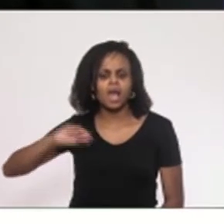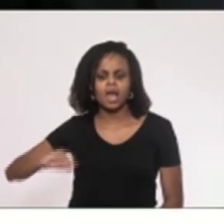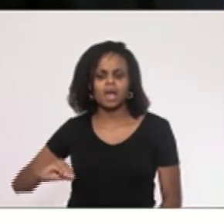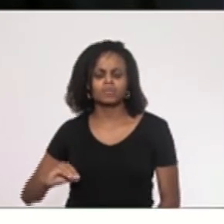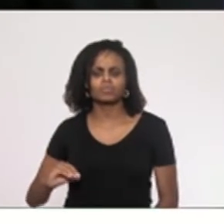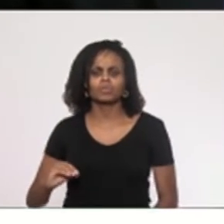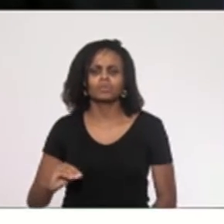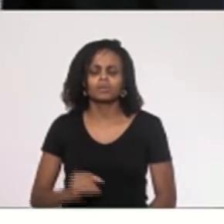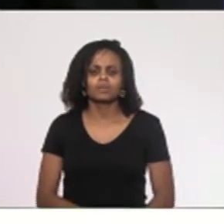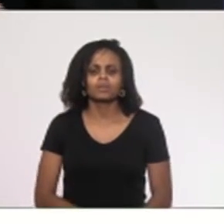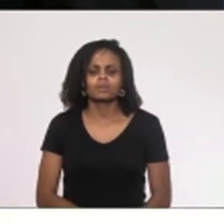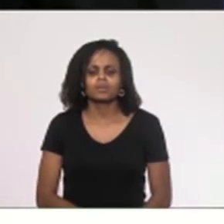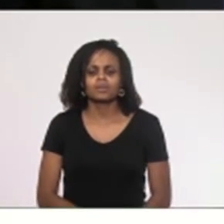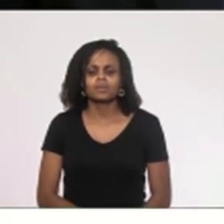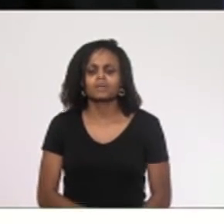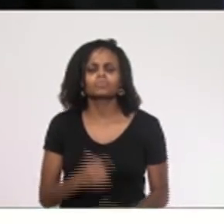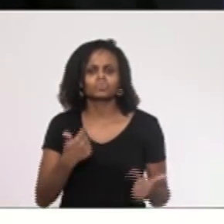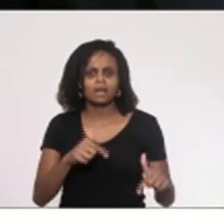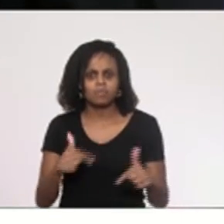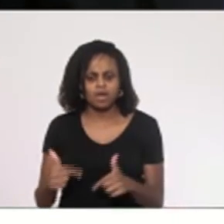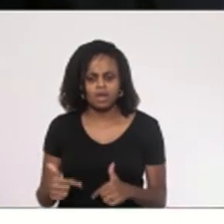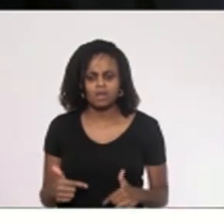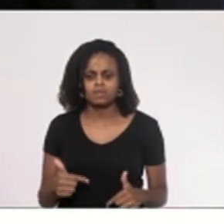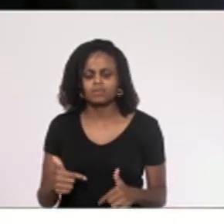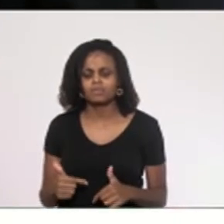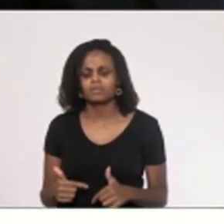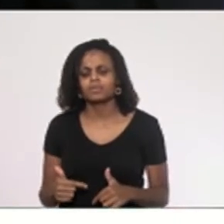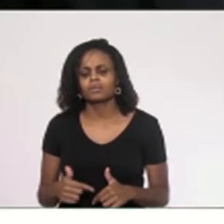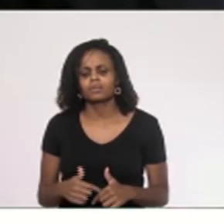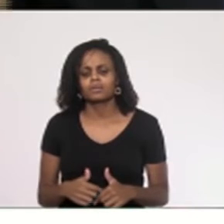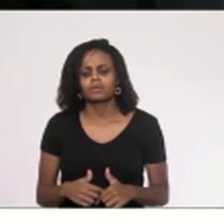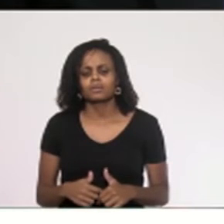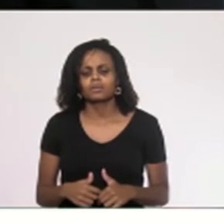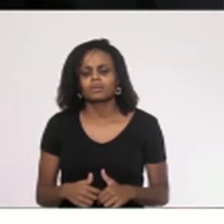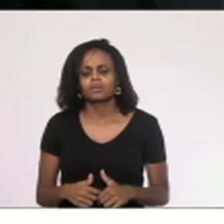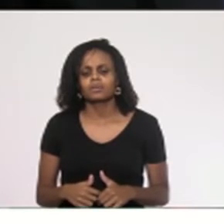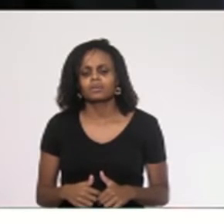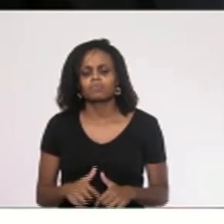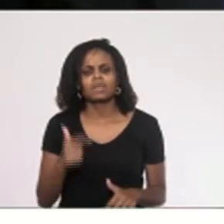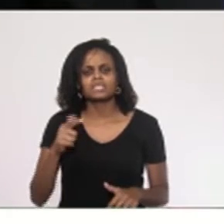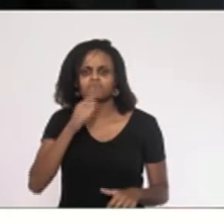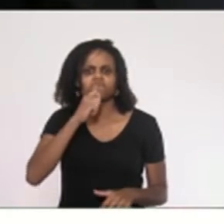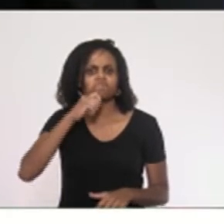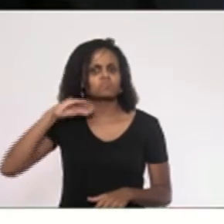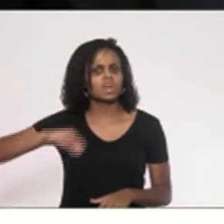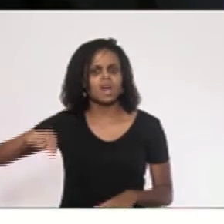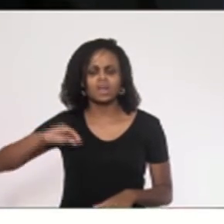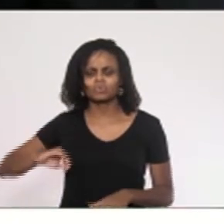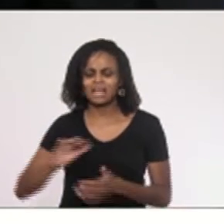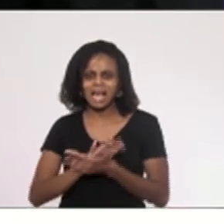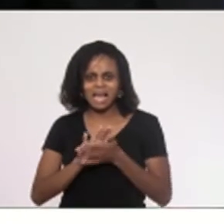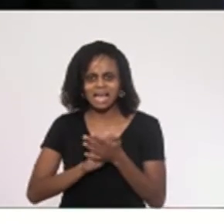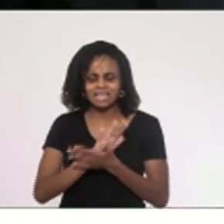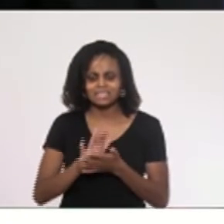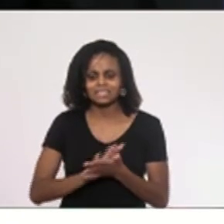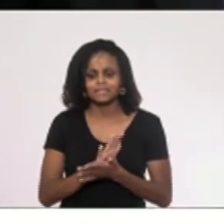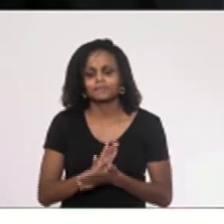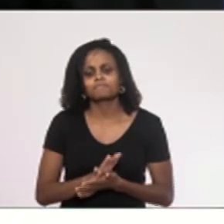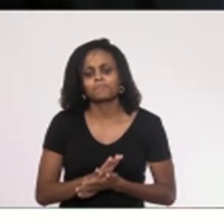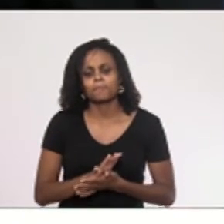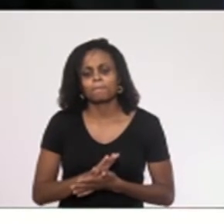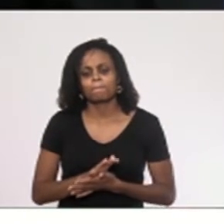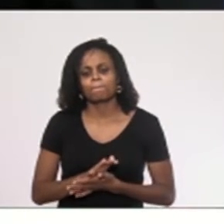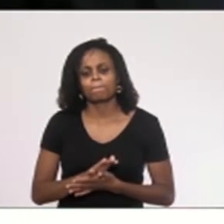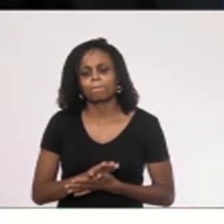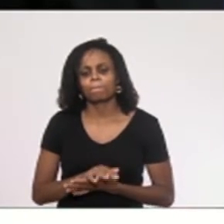é direito por ter trabalhado, e esse dinheiro não ser pago.